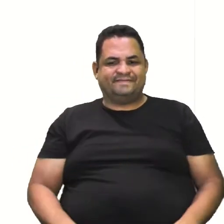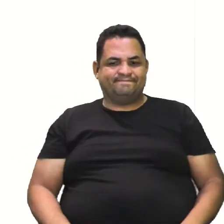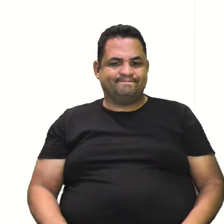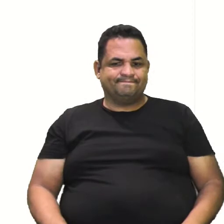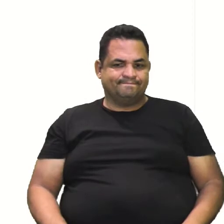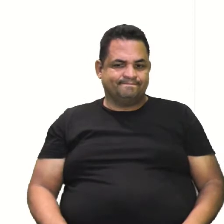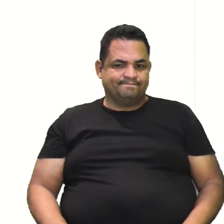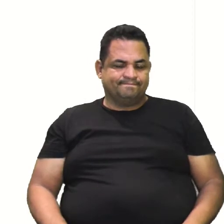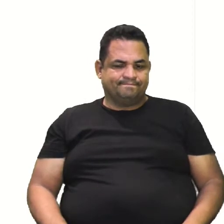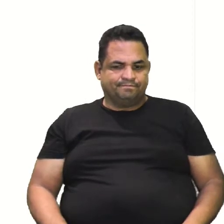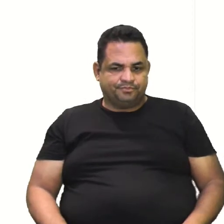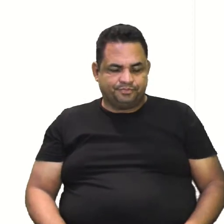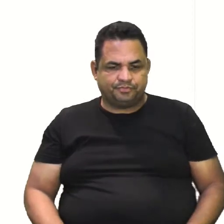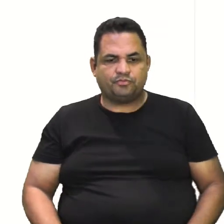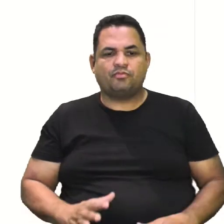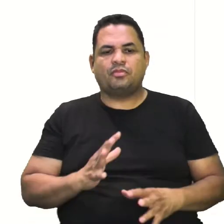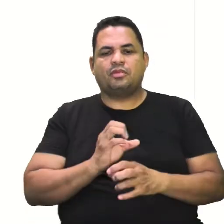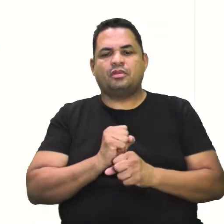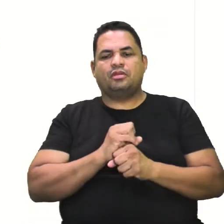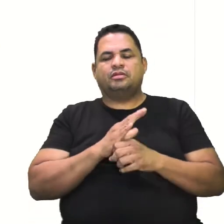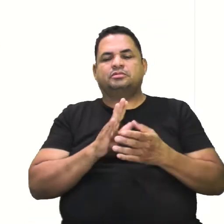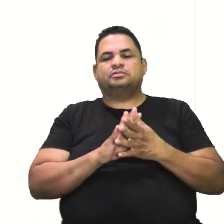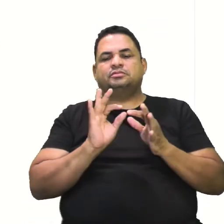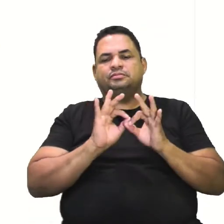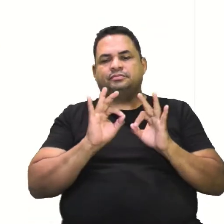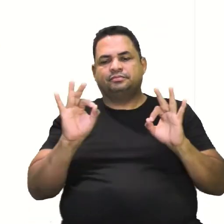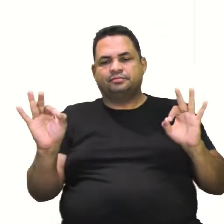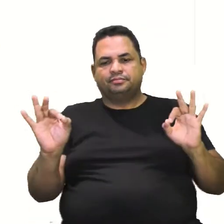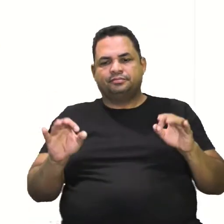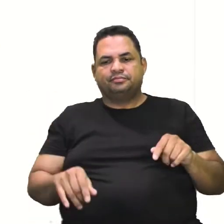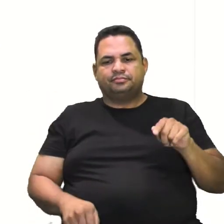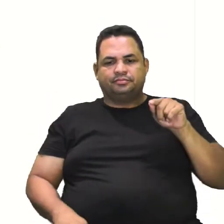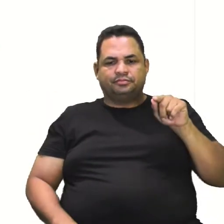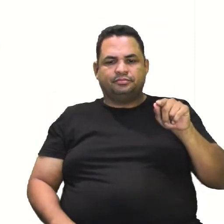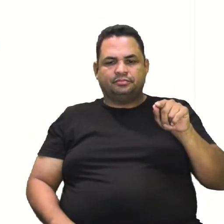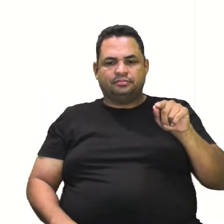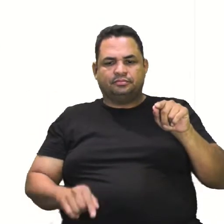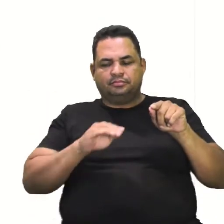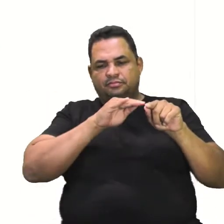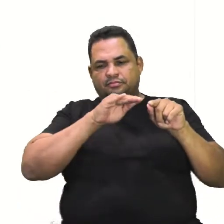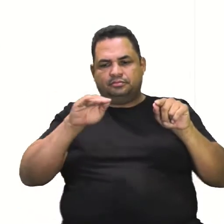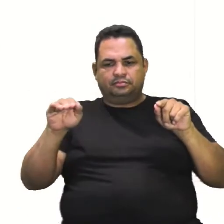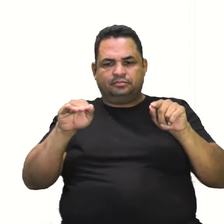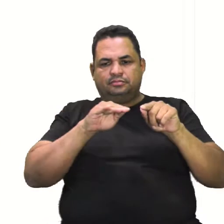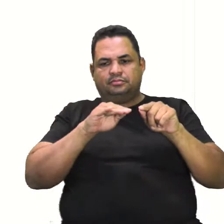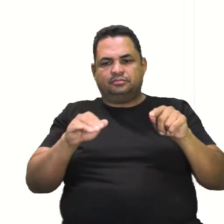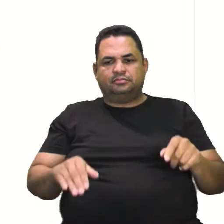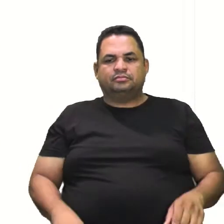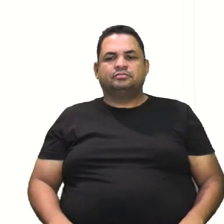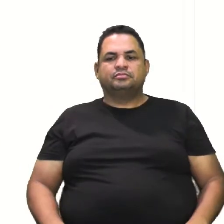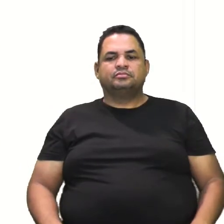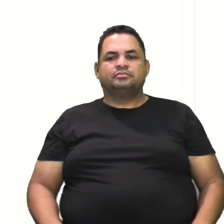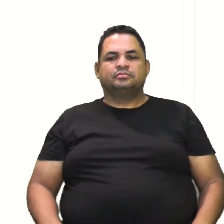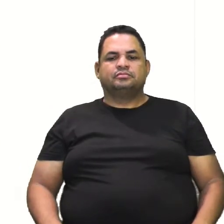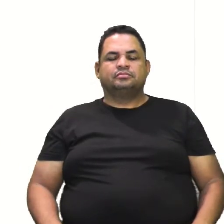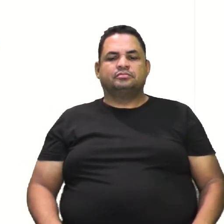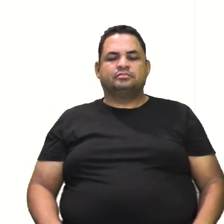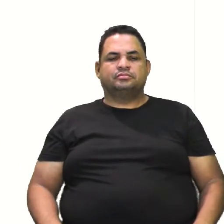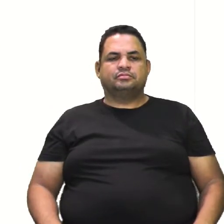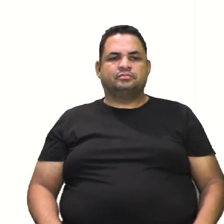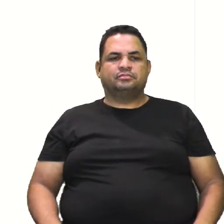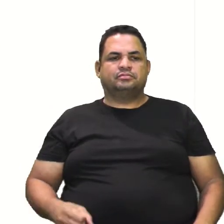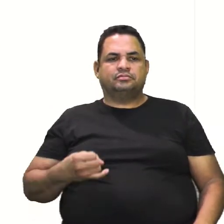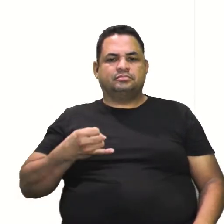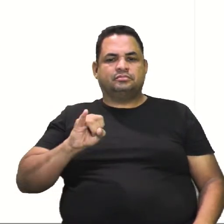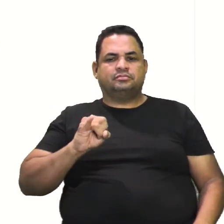aqui, ó. Se eu calcular a distância entre o ponto e a reta, que reta? A reta que ele me